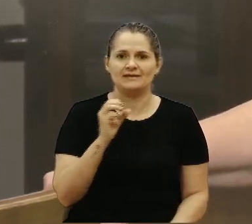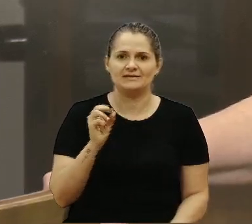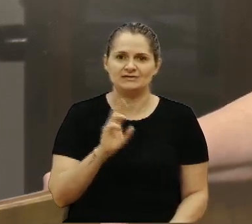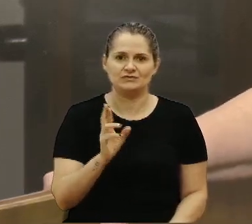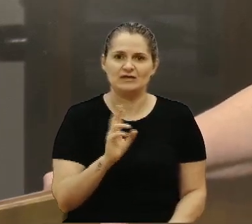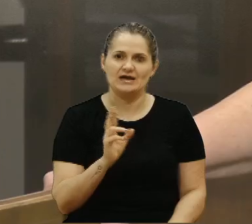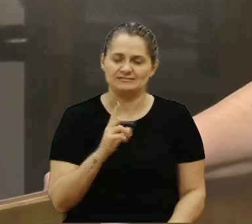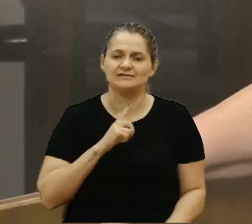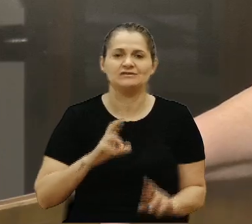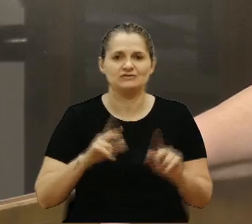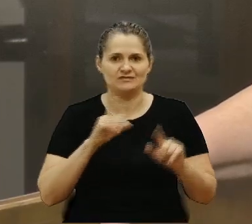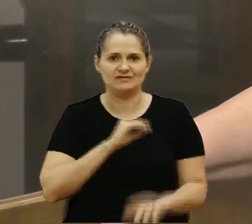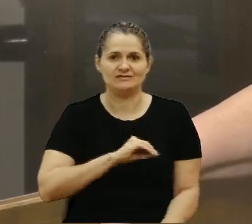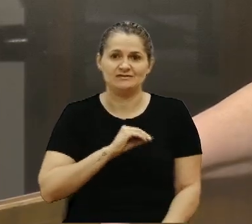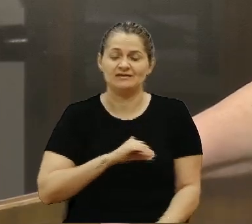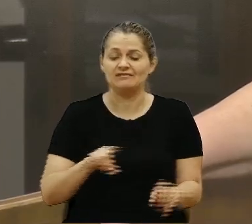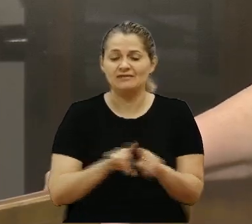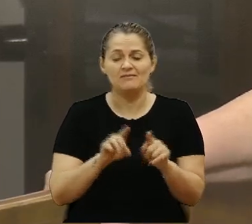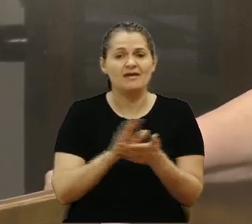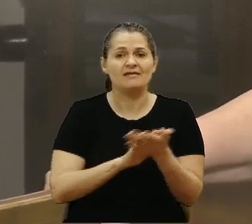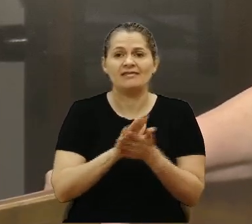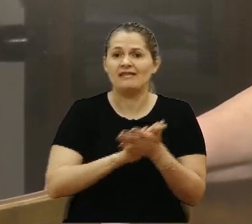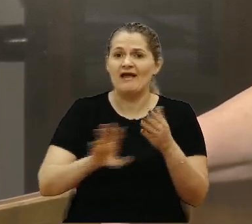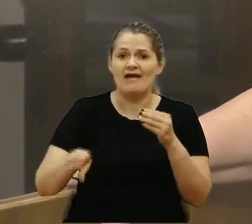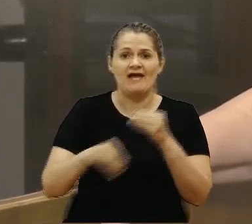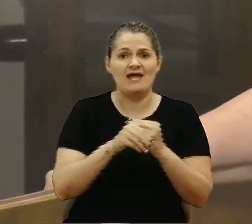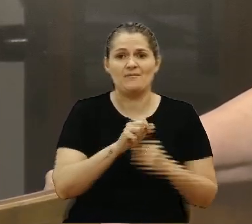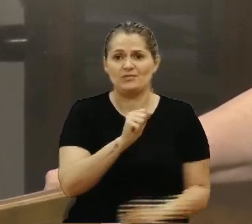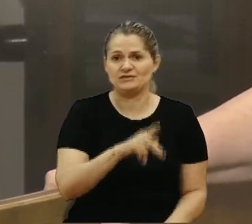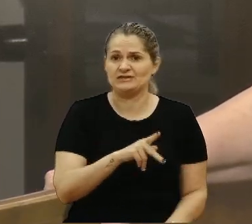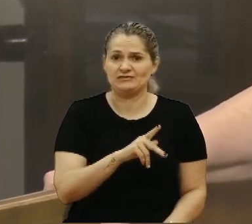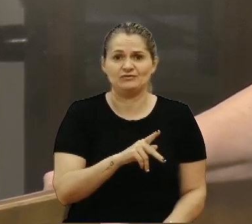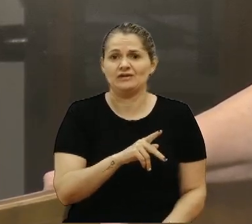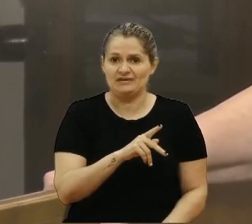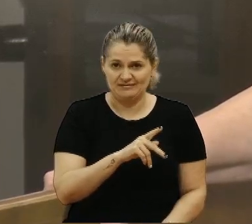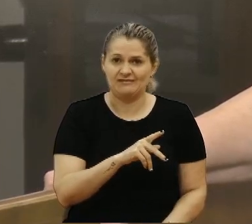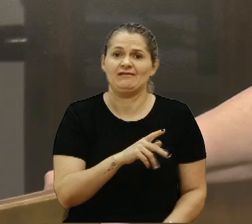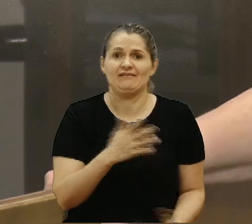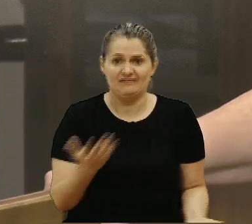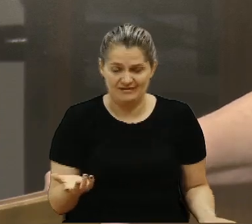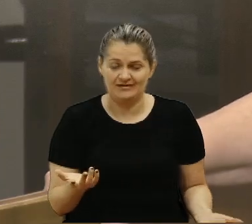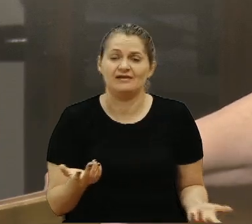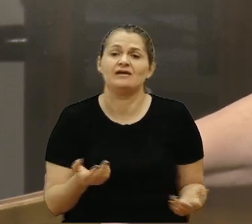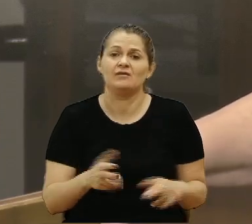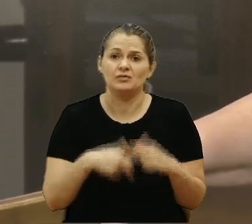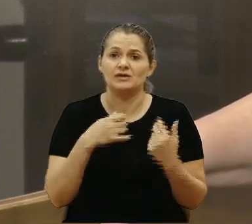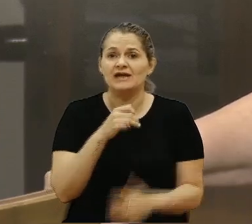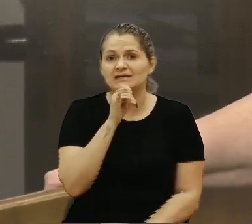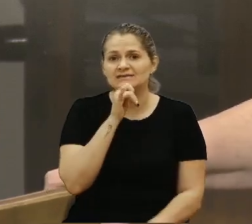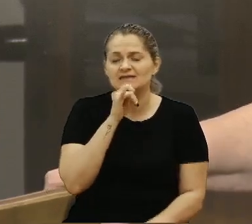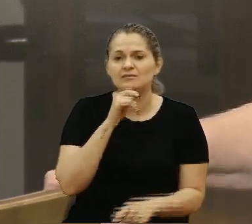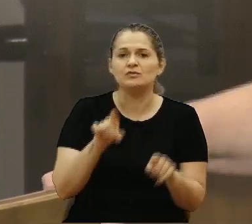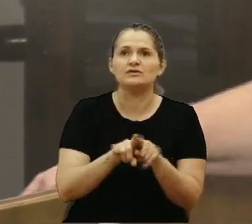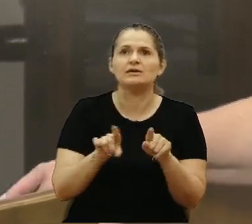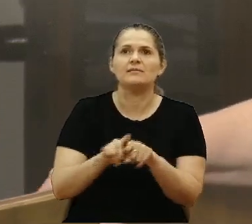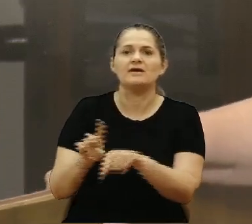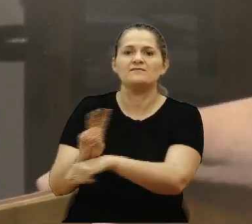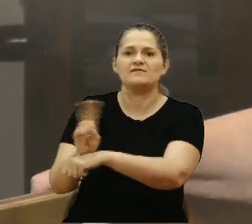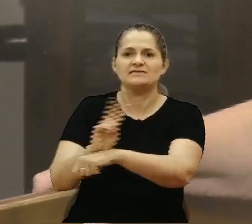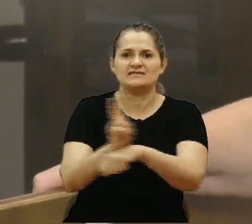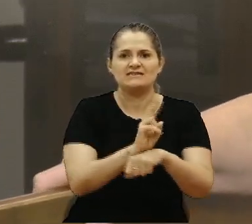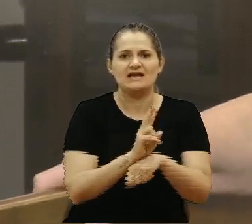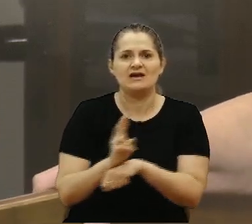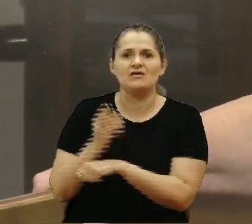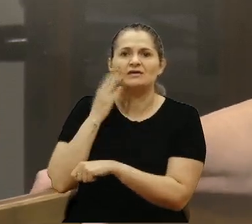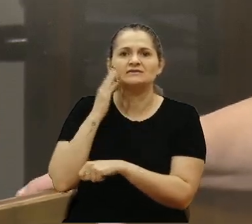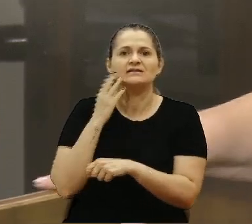1.300. Também não leva nada para aposentadoria e tal. Então, eu peguei esses dois exemplos e vou pegar fiscal, porque eu sei que aqui tem vários que